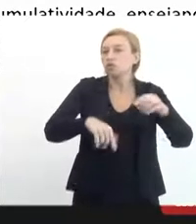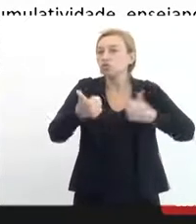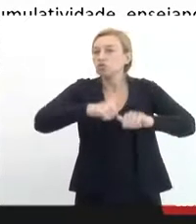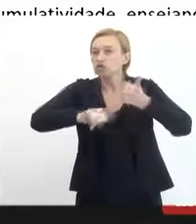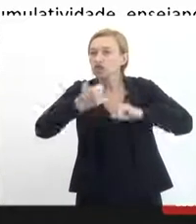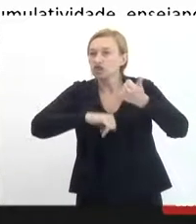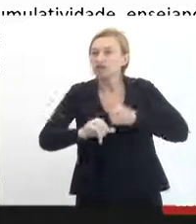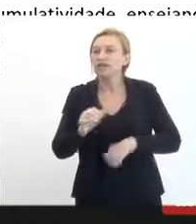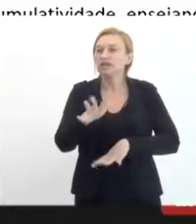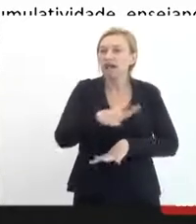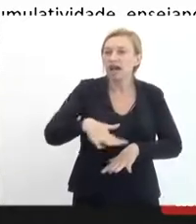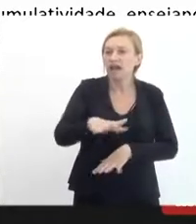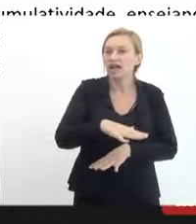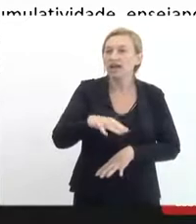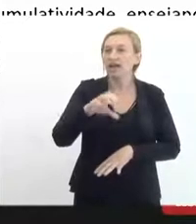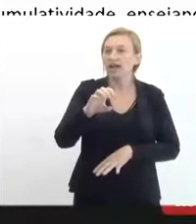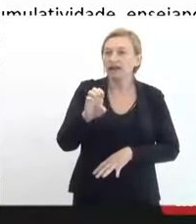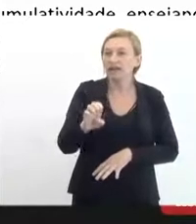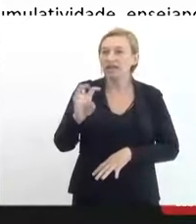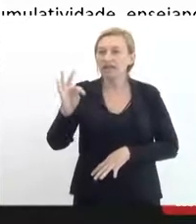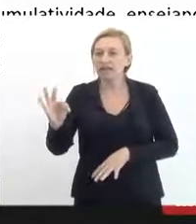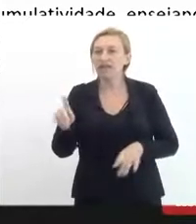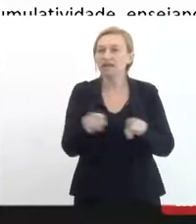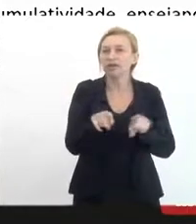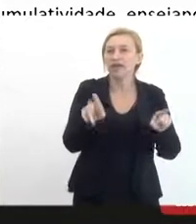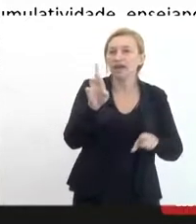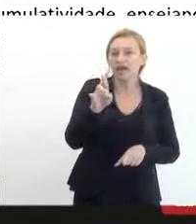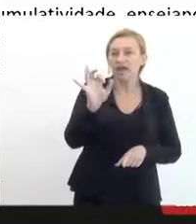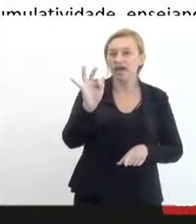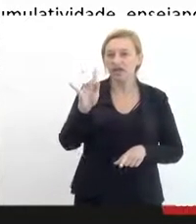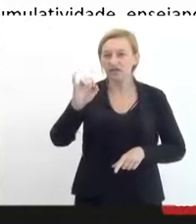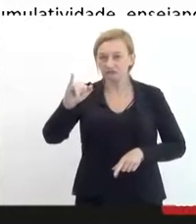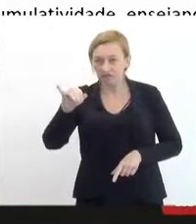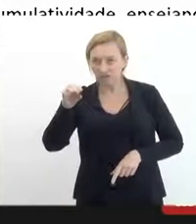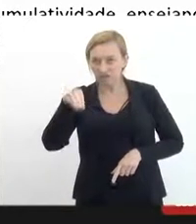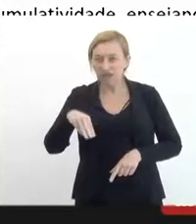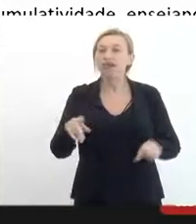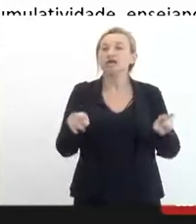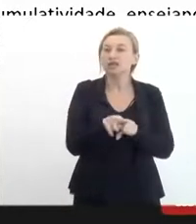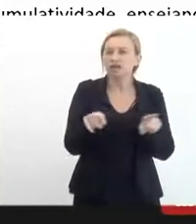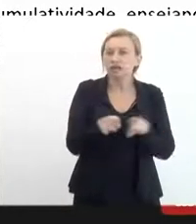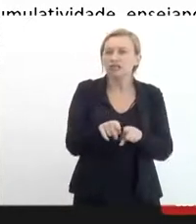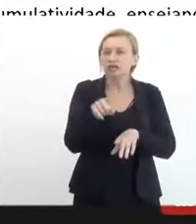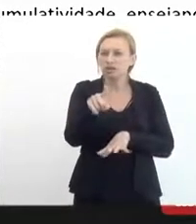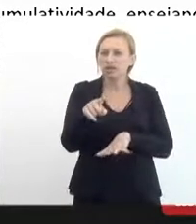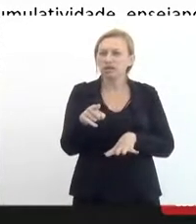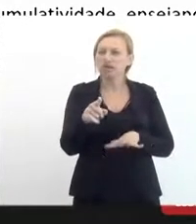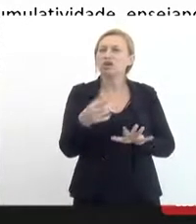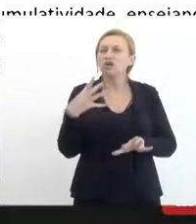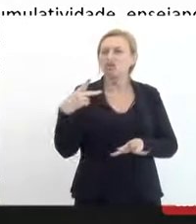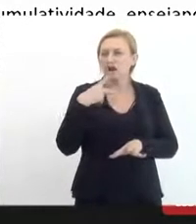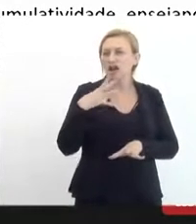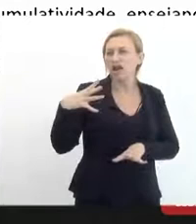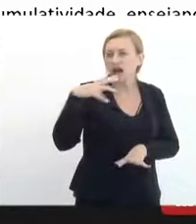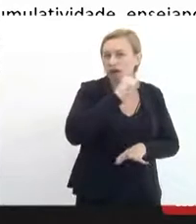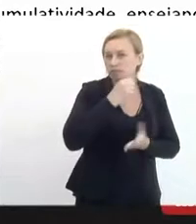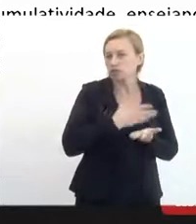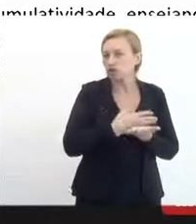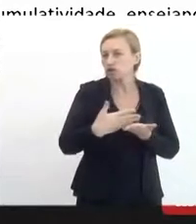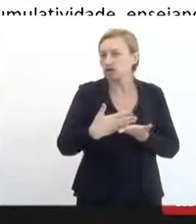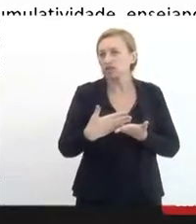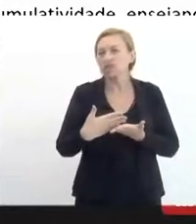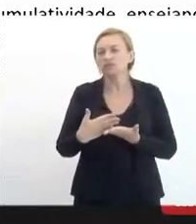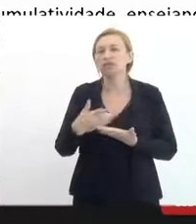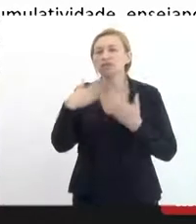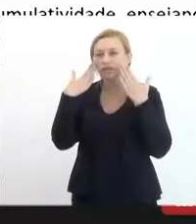IP, sejam aplicados na área de refino, né? Temos, inclusive, também nesse ponto, eu mencionei rapidamente no início da